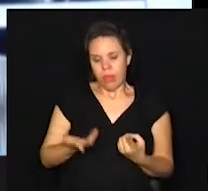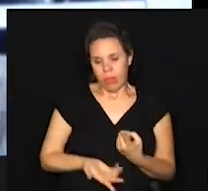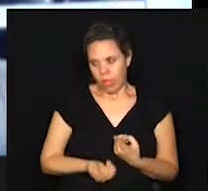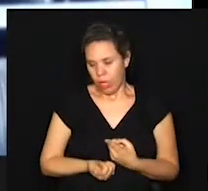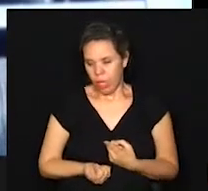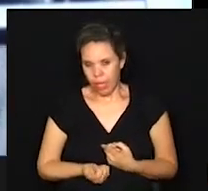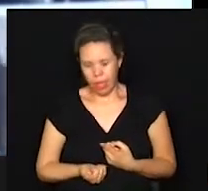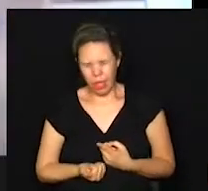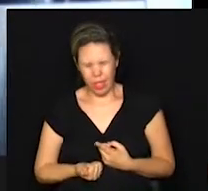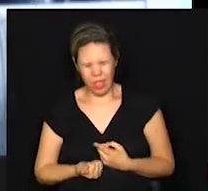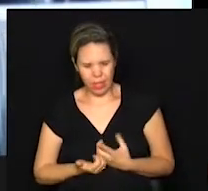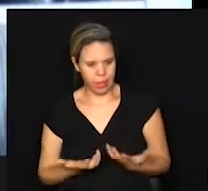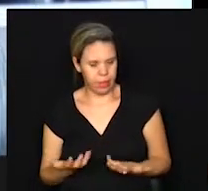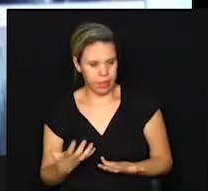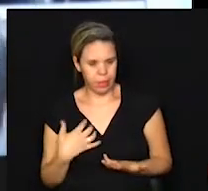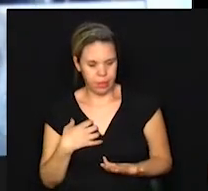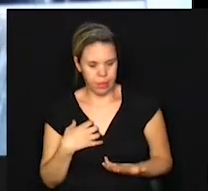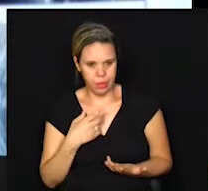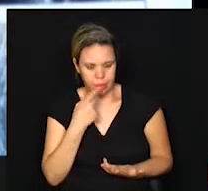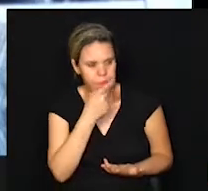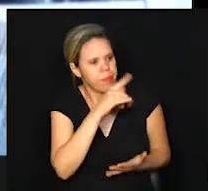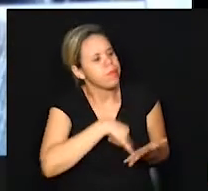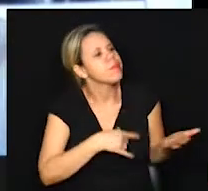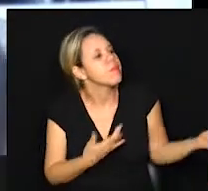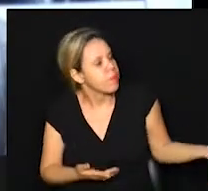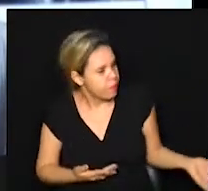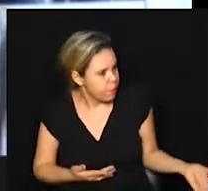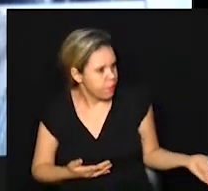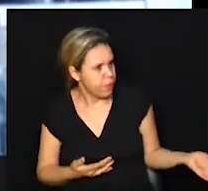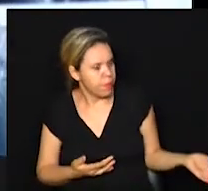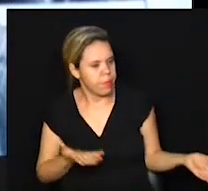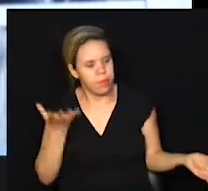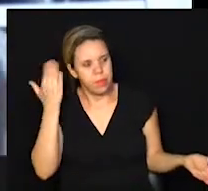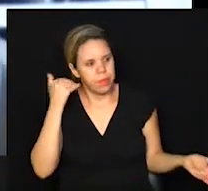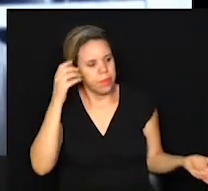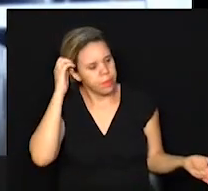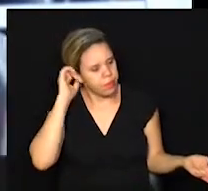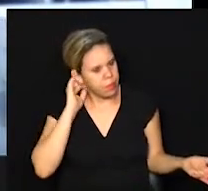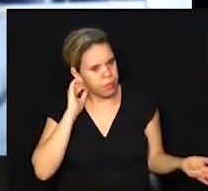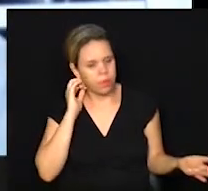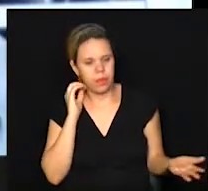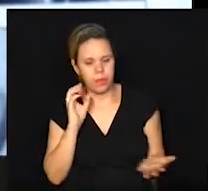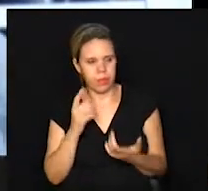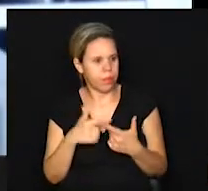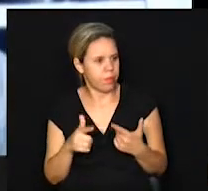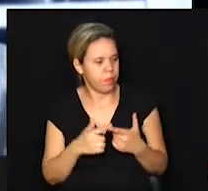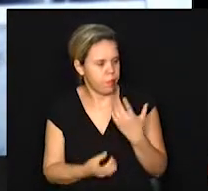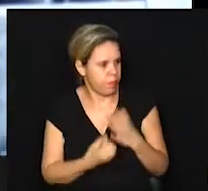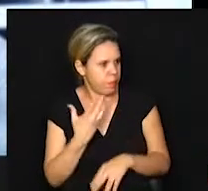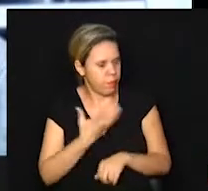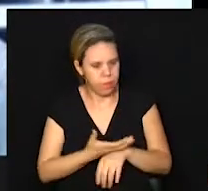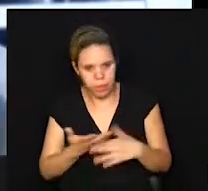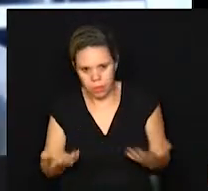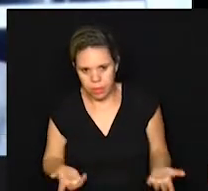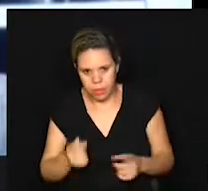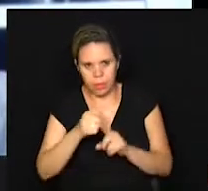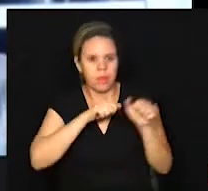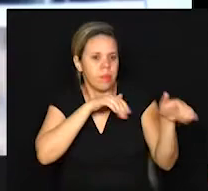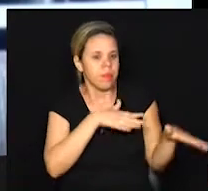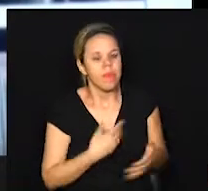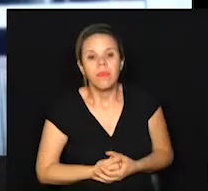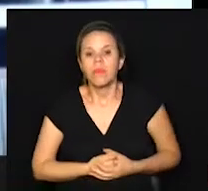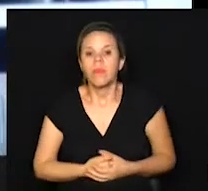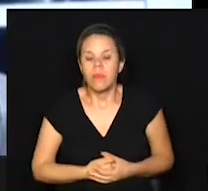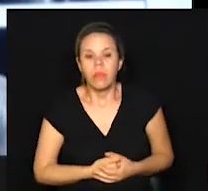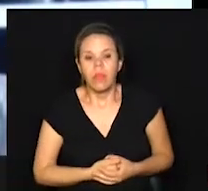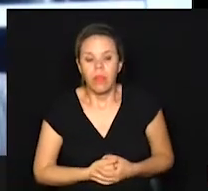E, enfim, eu falo, olha, que documentos são esses? Eu quero saber a minha situação, quero saber as disciplinas, a gente já está em setembro. O que